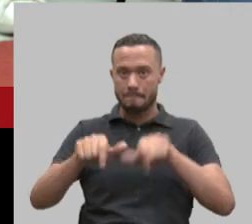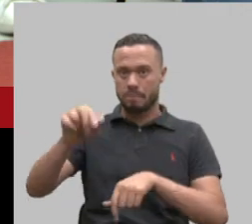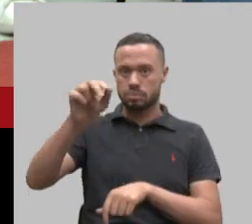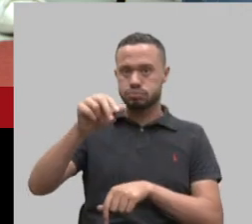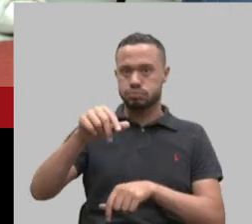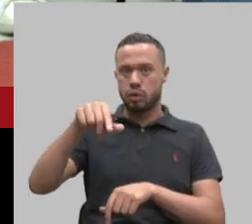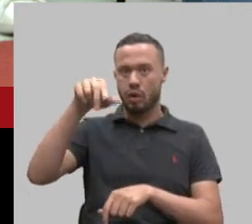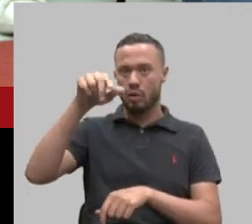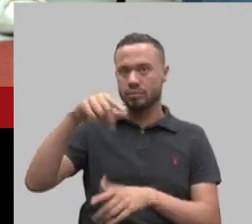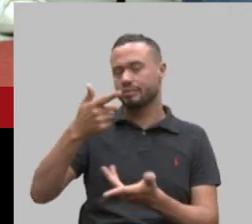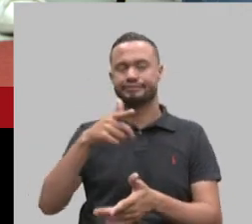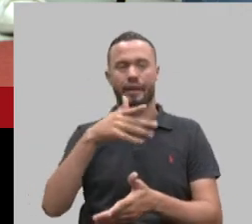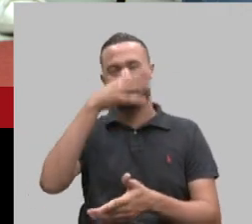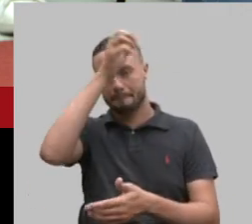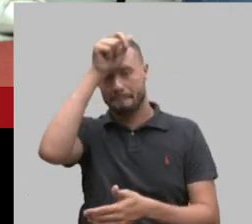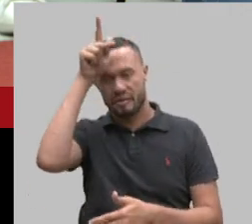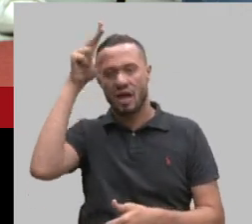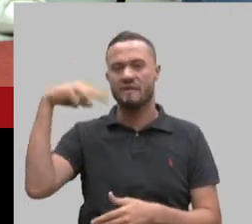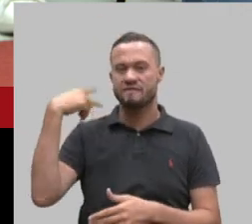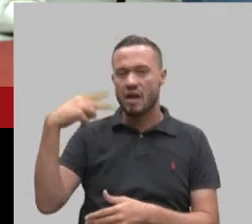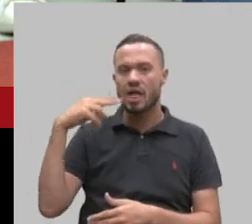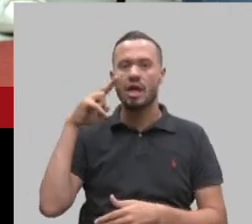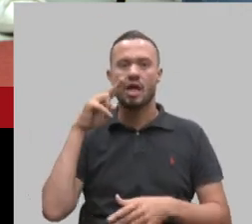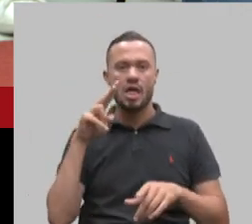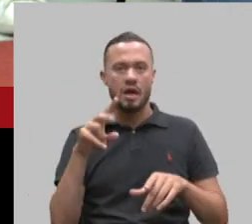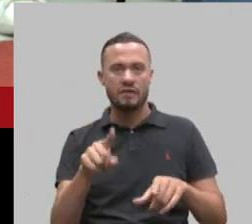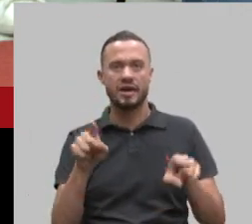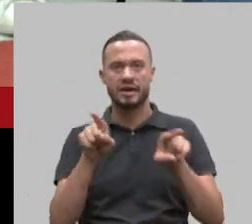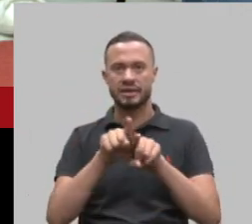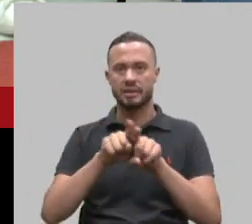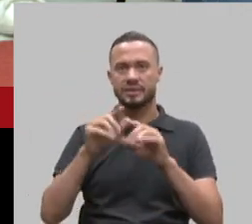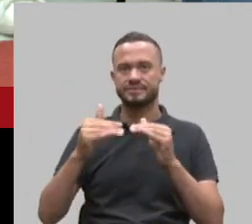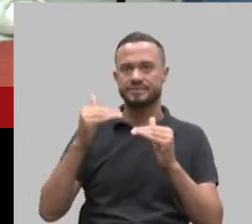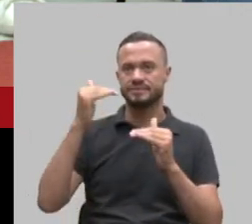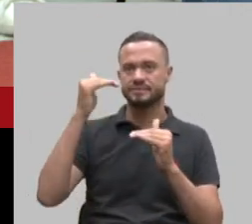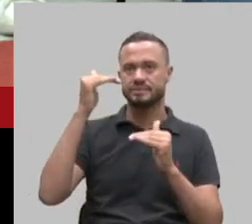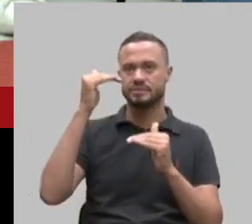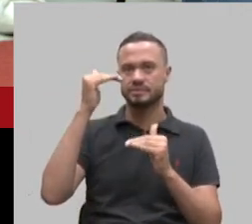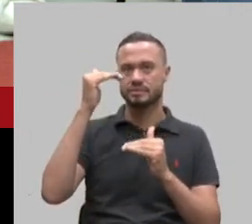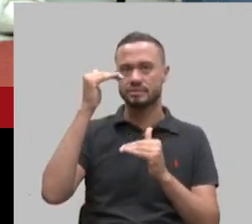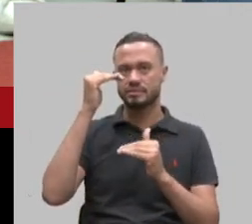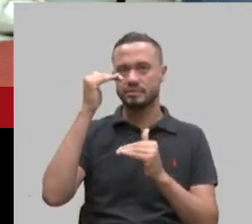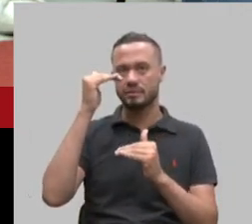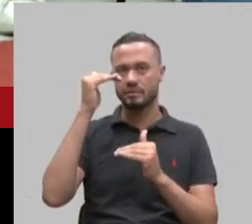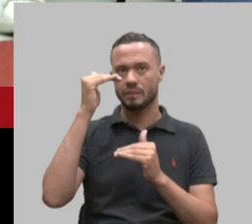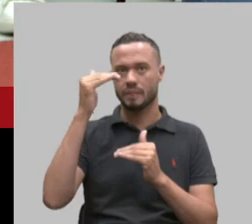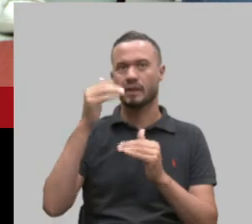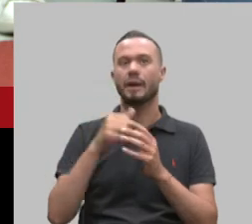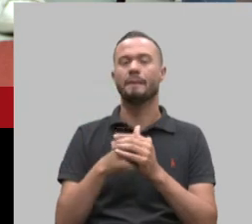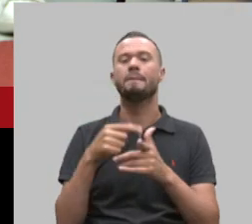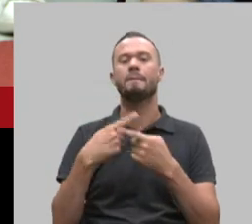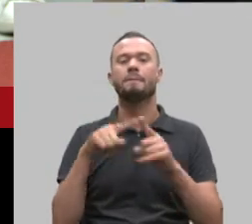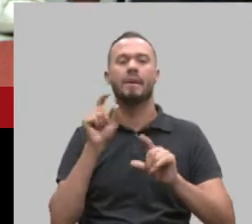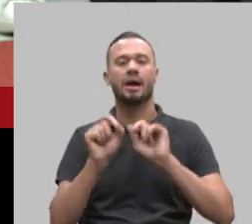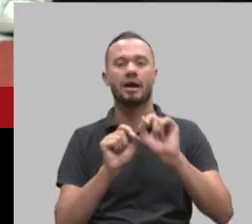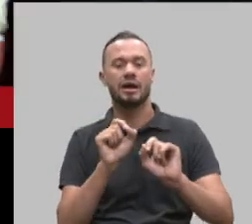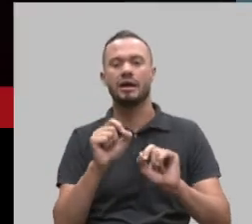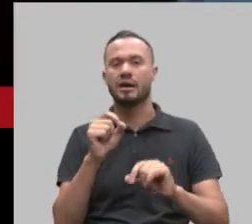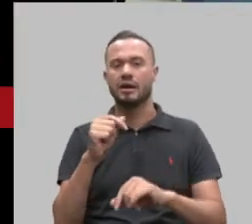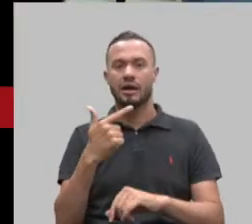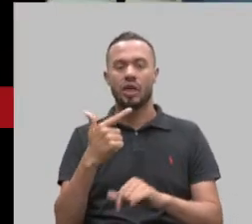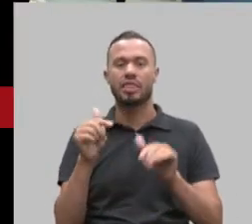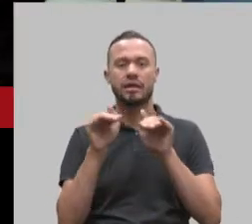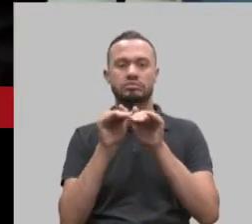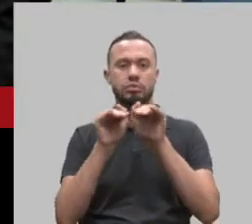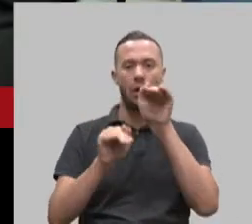prefeitos vereadores e assim também levar a superiores deles para que essa para que não ocorra mais essa desigualdade nas